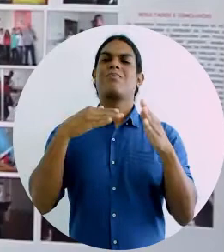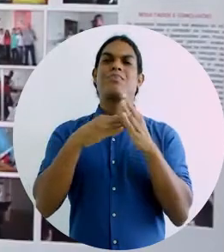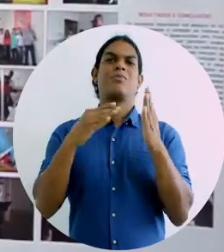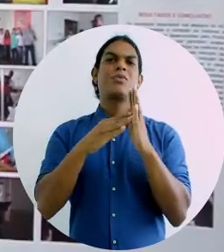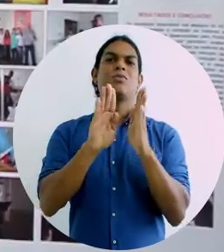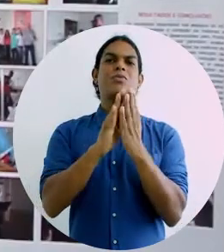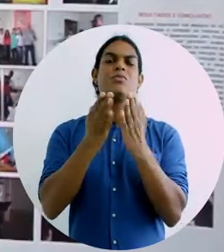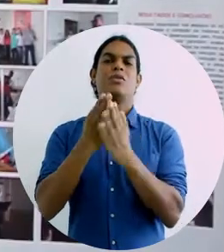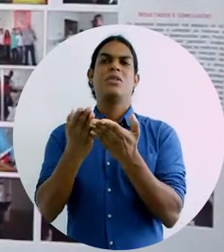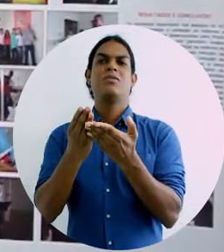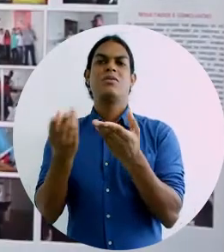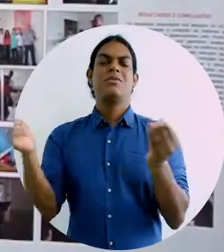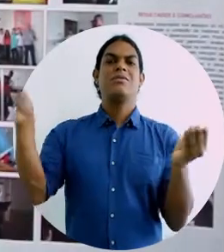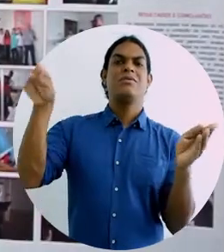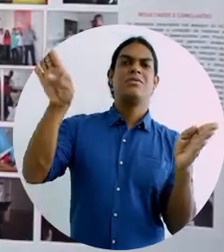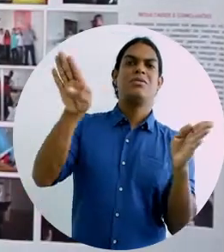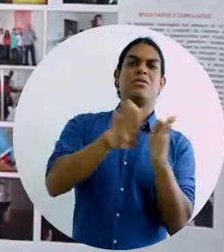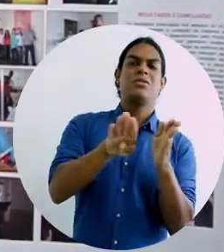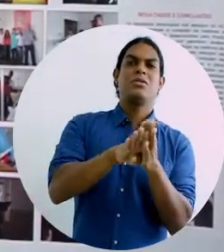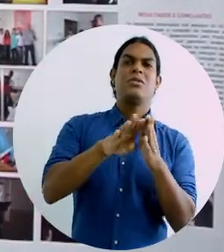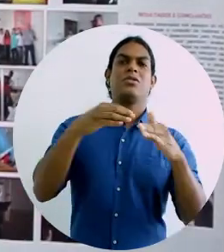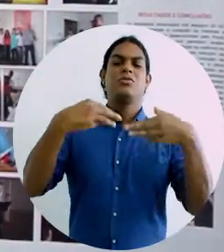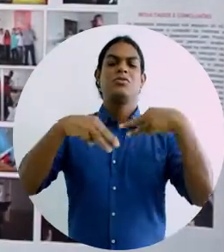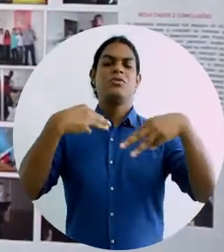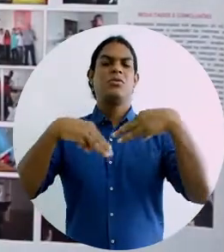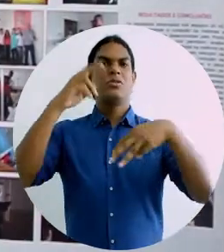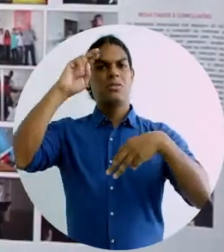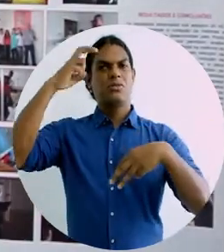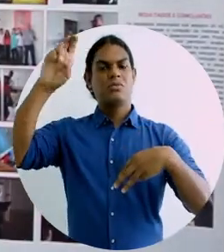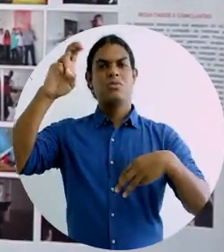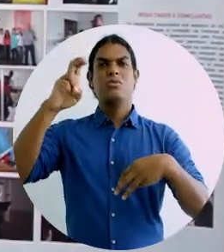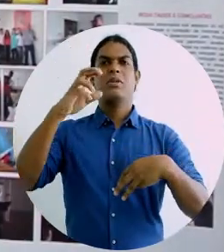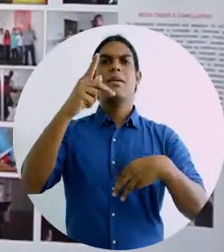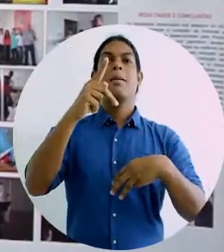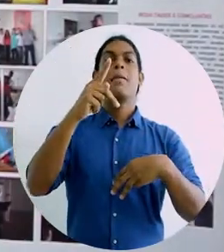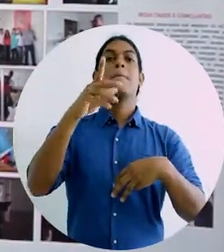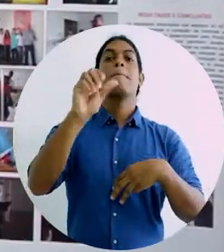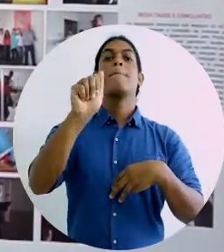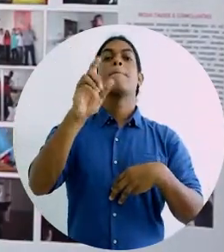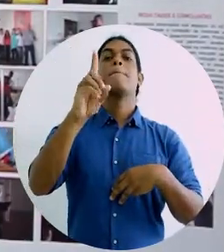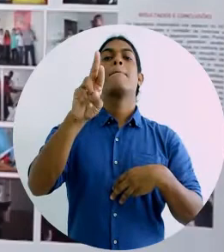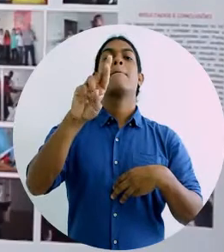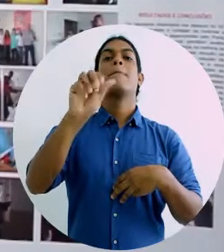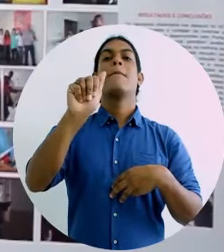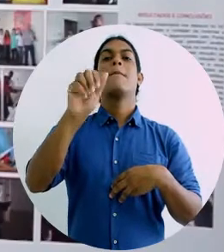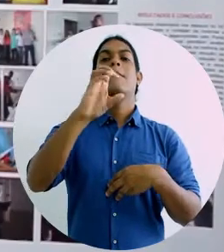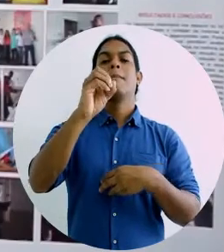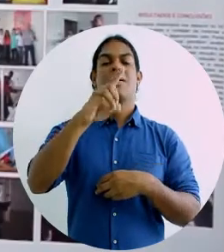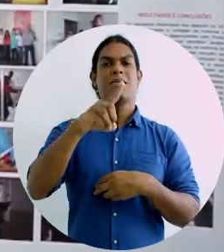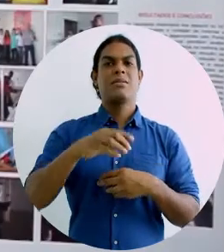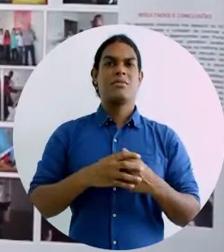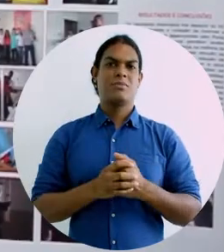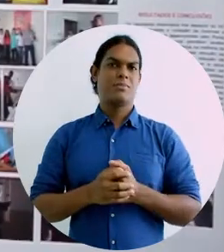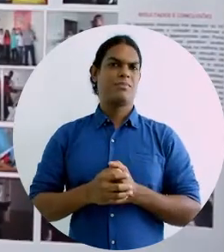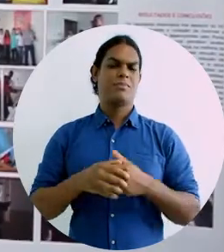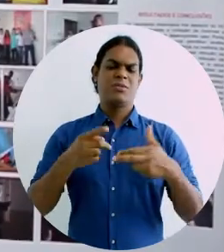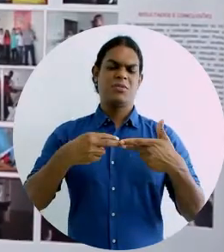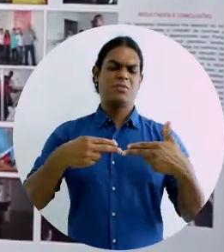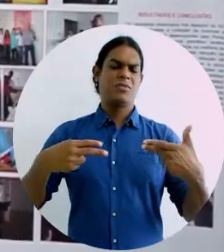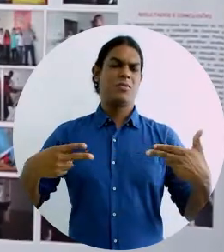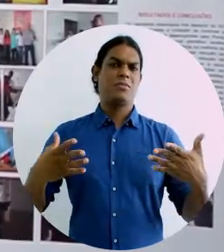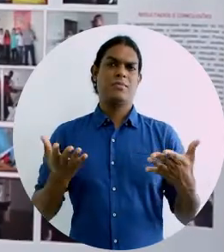Cultura é um acervo padrão. São 500 livros, entre eles livros de ficção, não ficção, livros didáticos, enciclopédias,